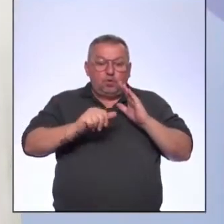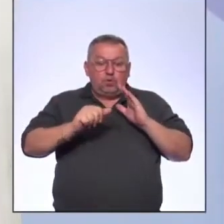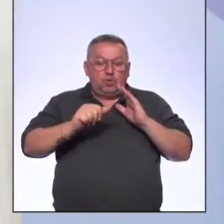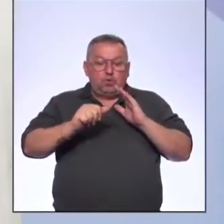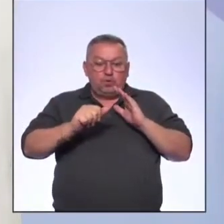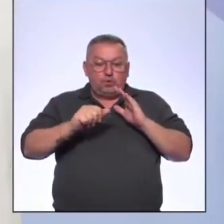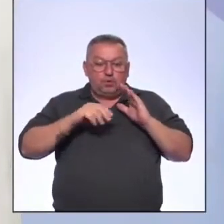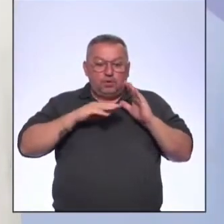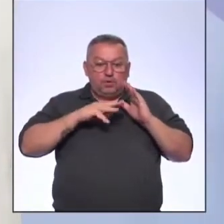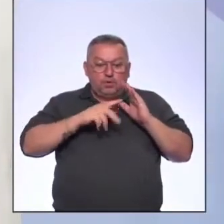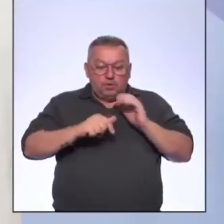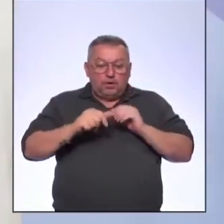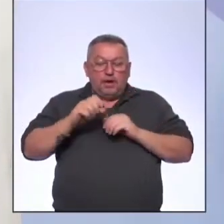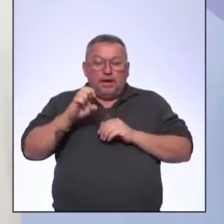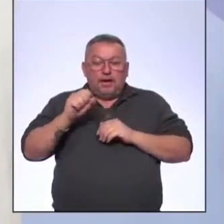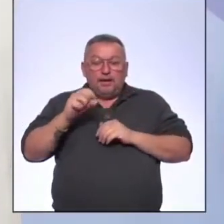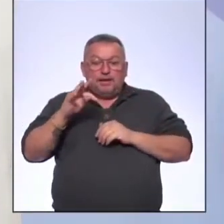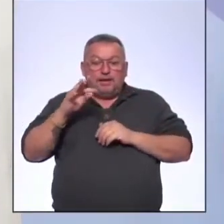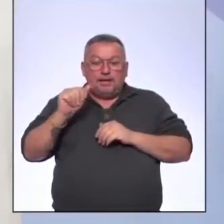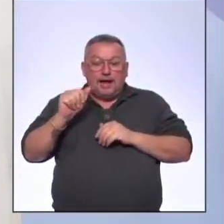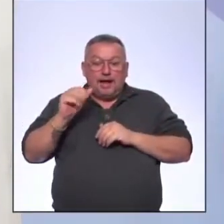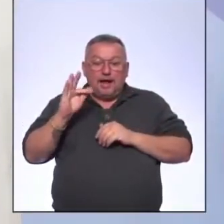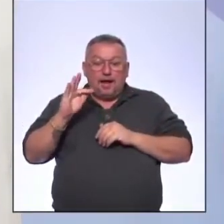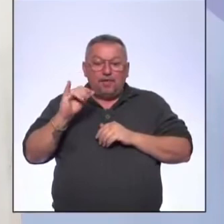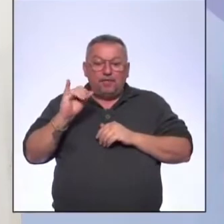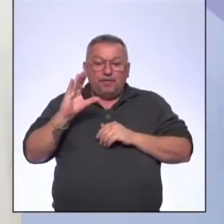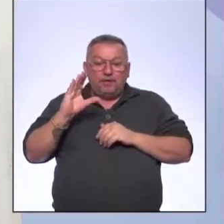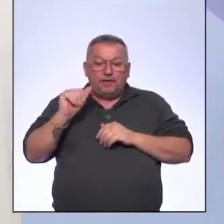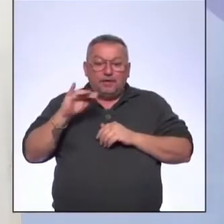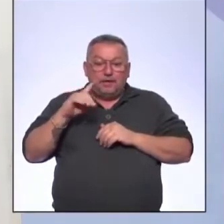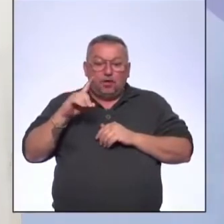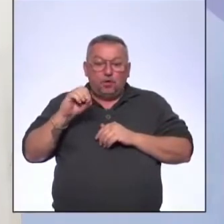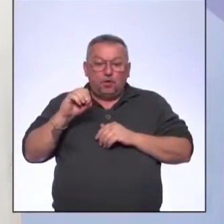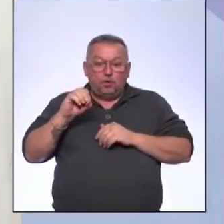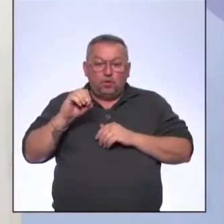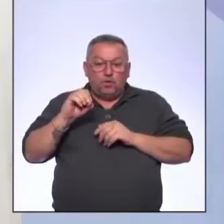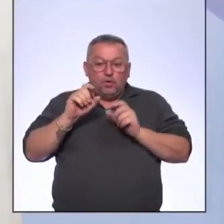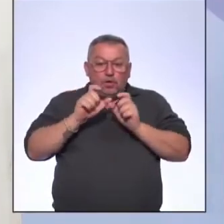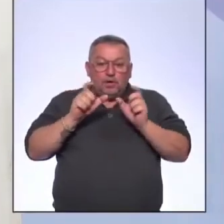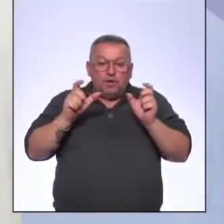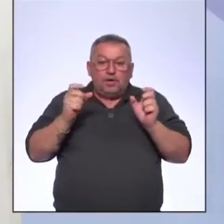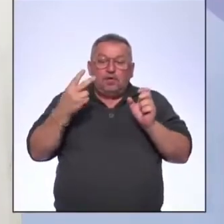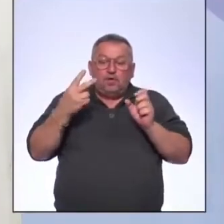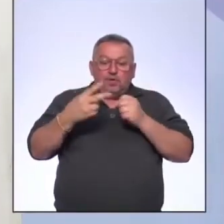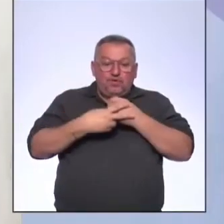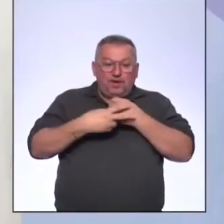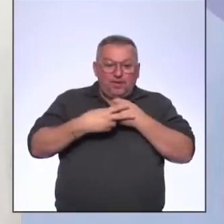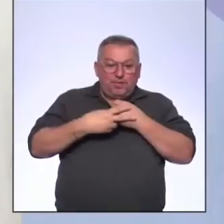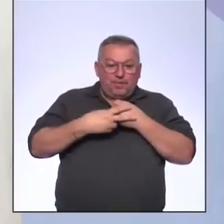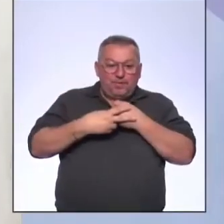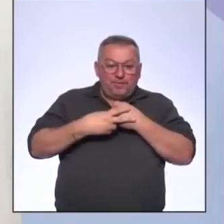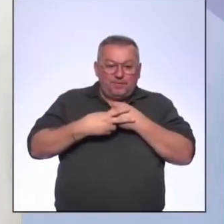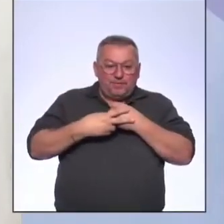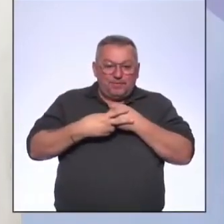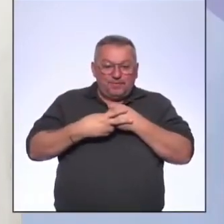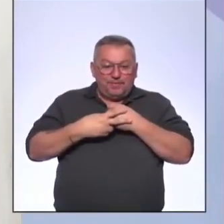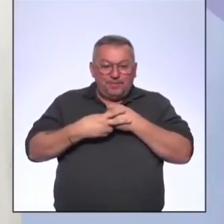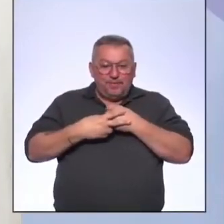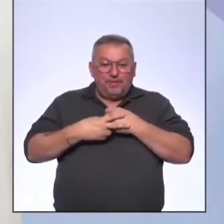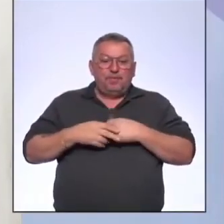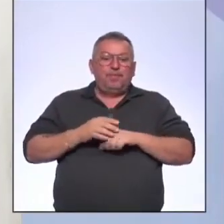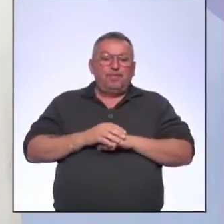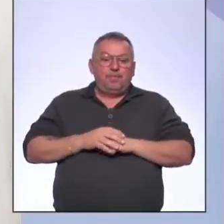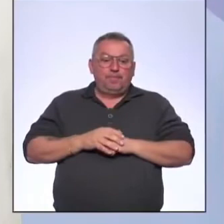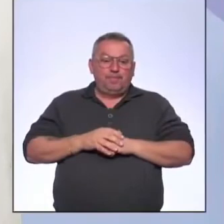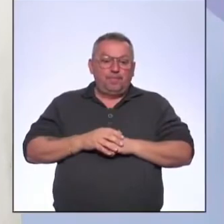tenho está ficando, que é a locução verbal. Então, tenho oração aqui e tenho oração